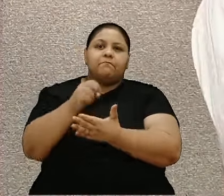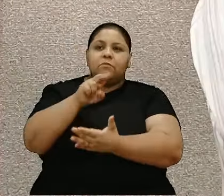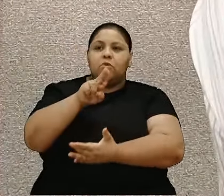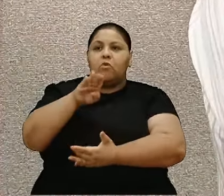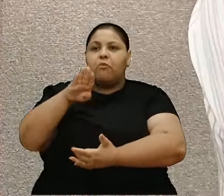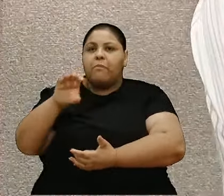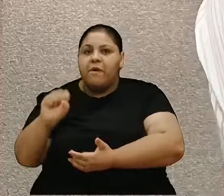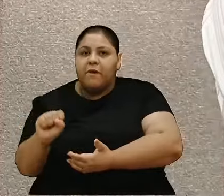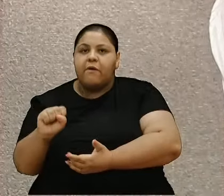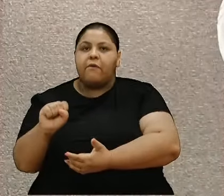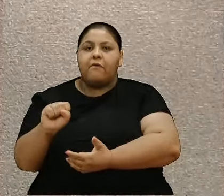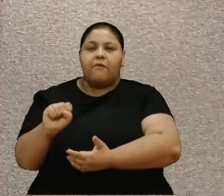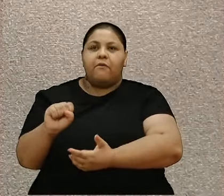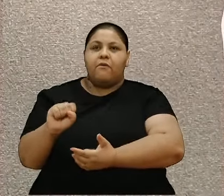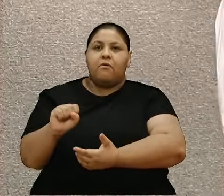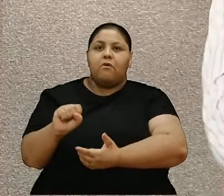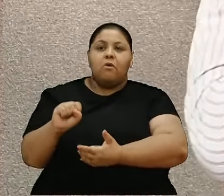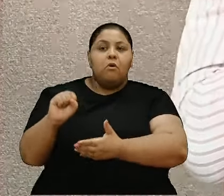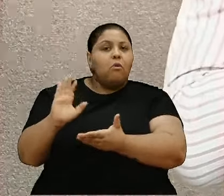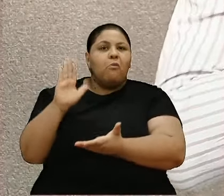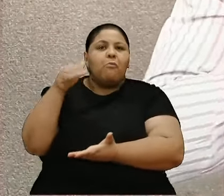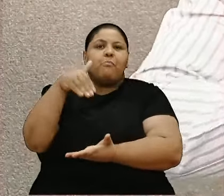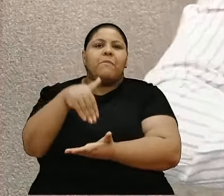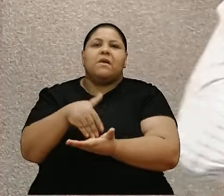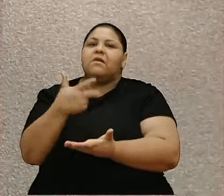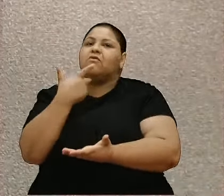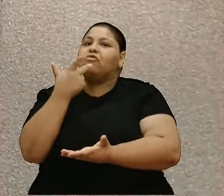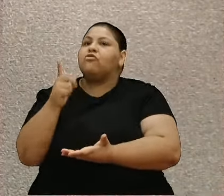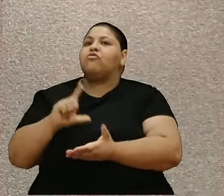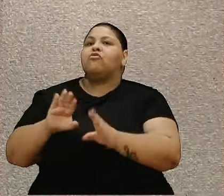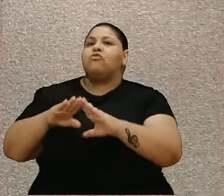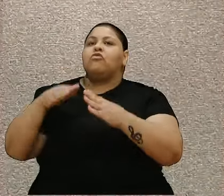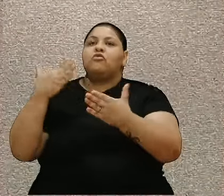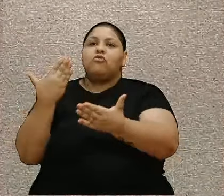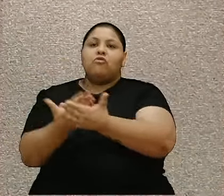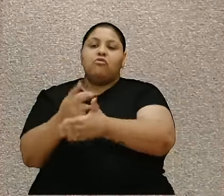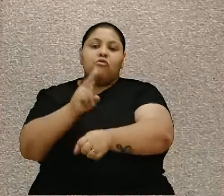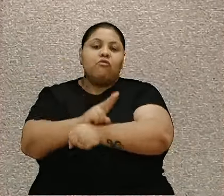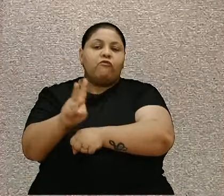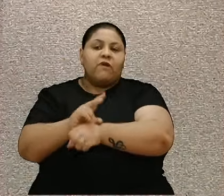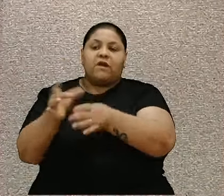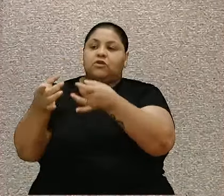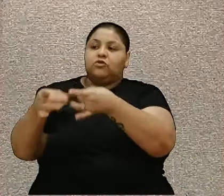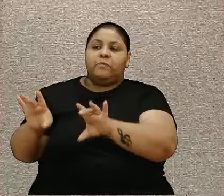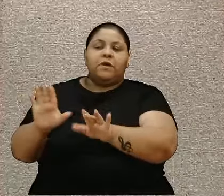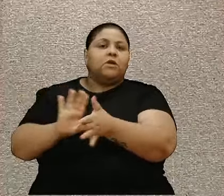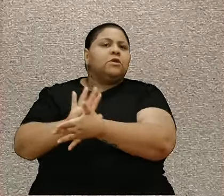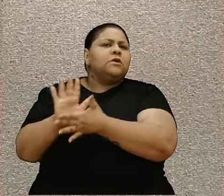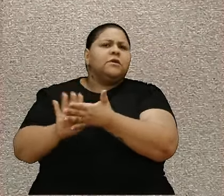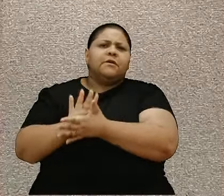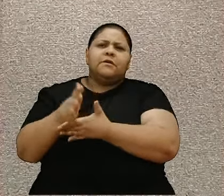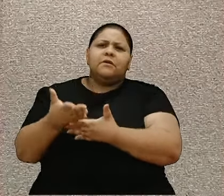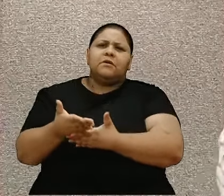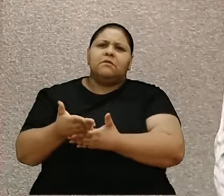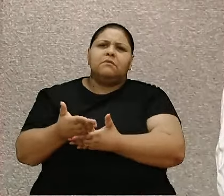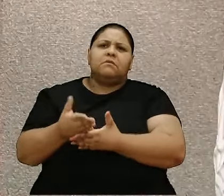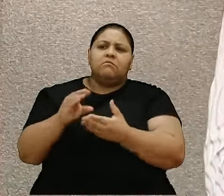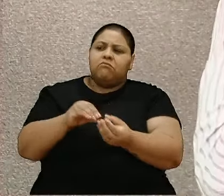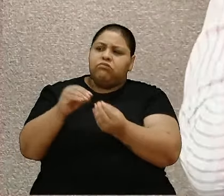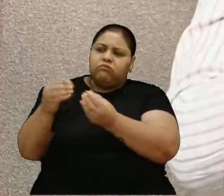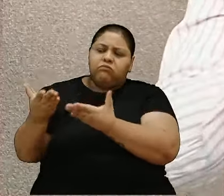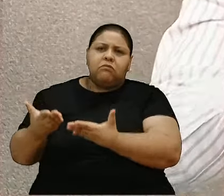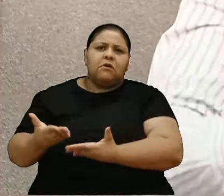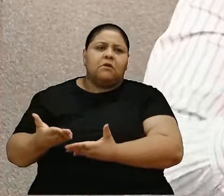UBS, pelo menos o mínimo. Eu não falo que a gente tem que ter uma escola com vaga sobrando lá, não. A gente leva o mínimo.